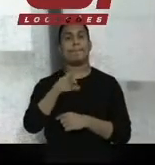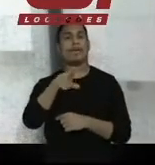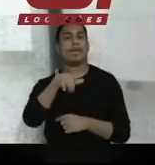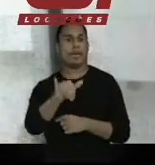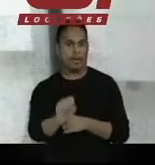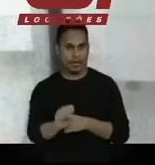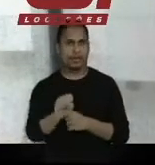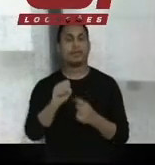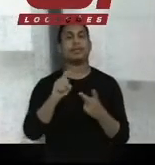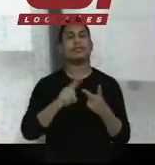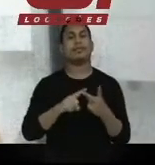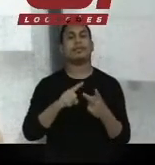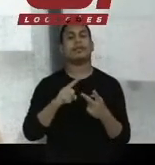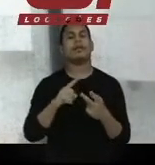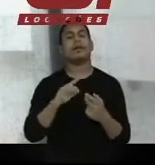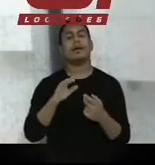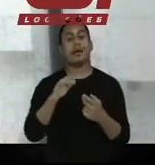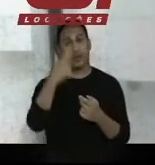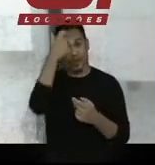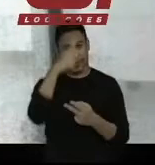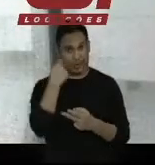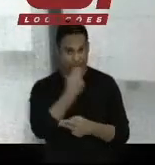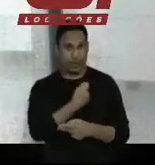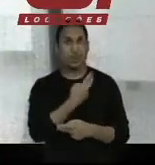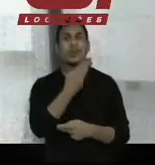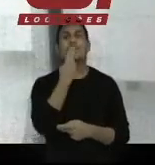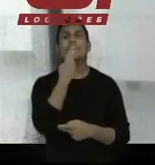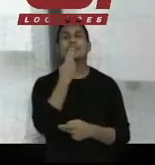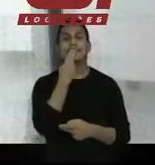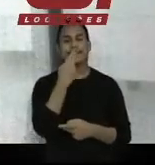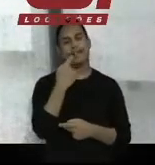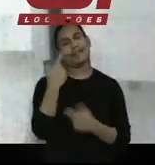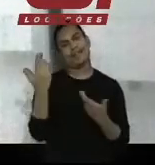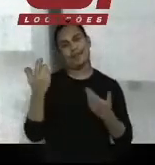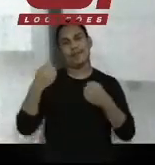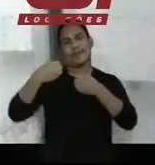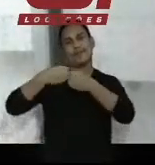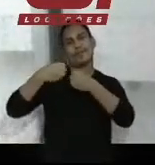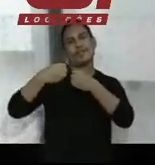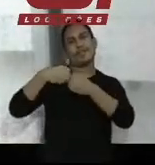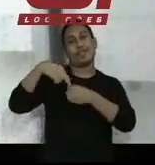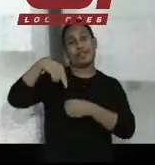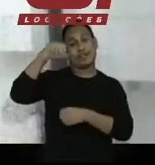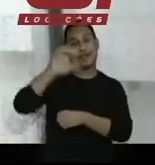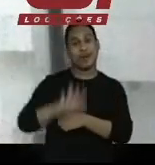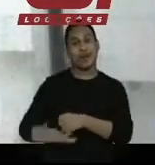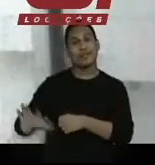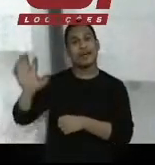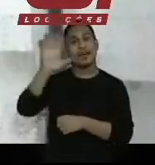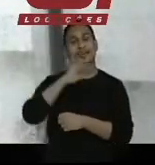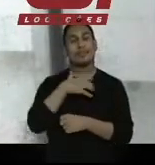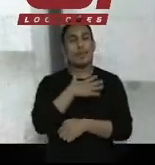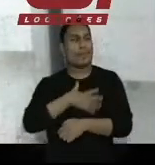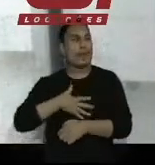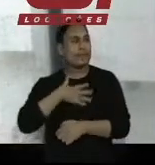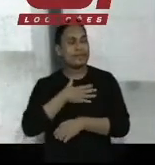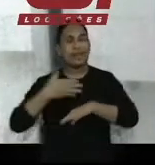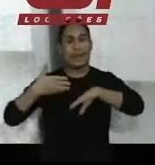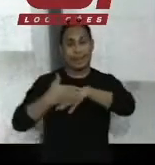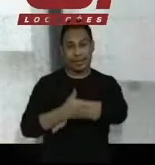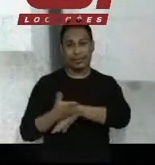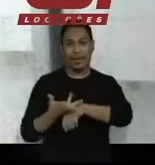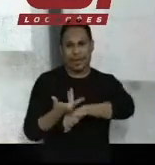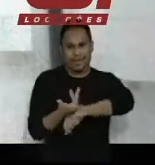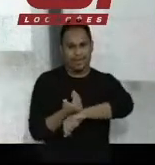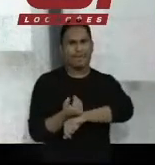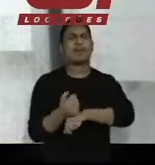sou uma vizinha nordestina de vocês. É um grande prazer para mim participar desse evento que eu sei que é tão conhecido já, né, tão